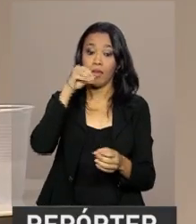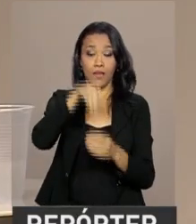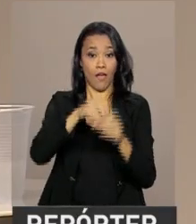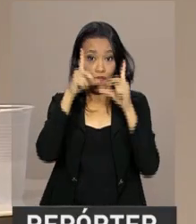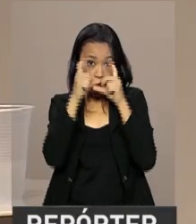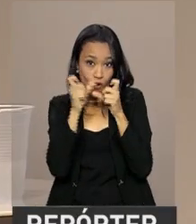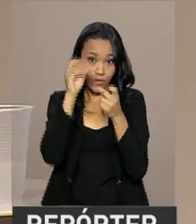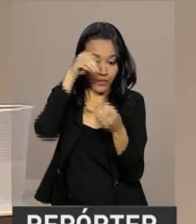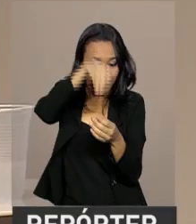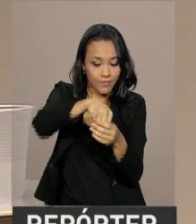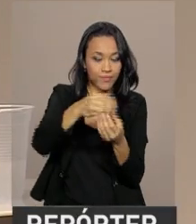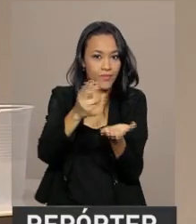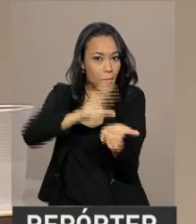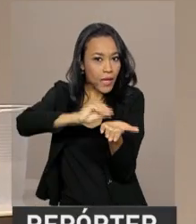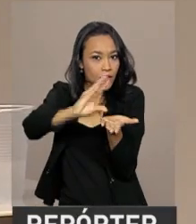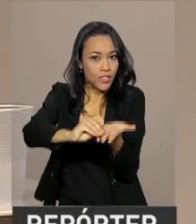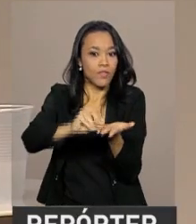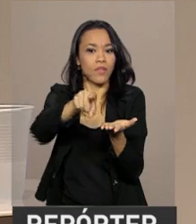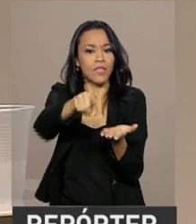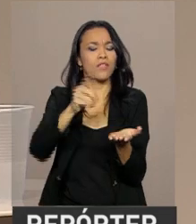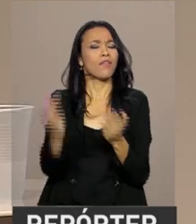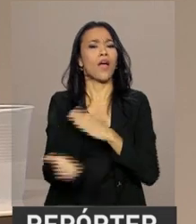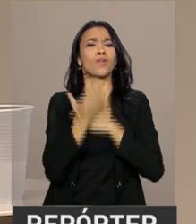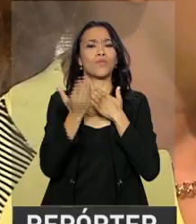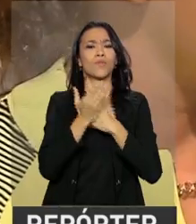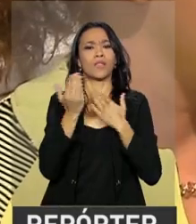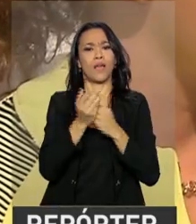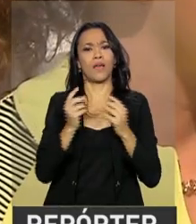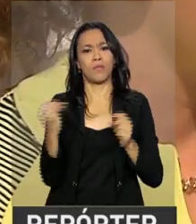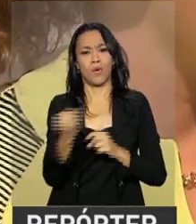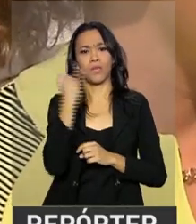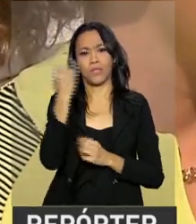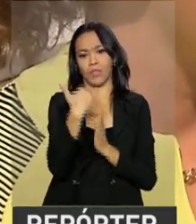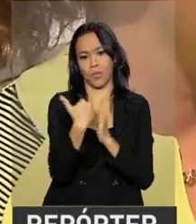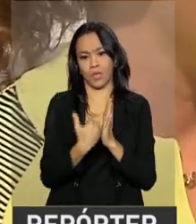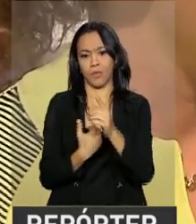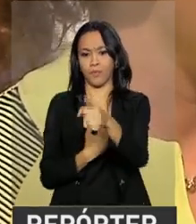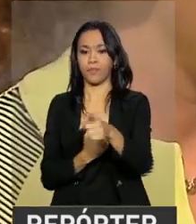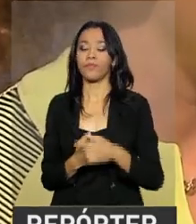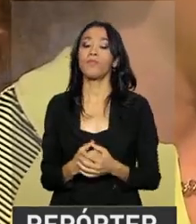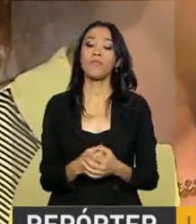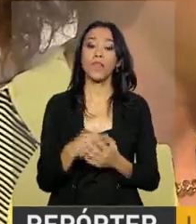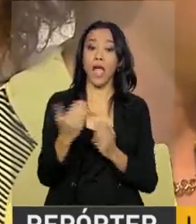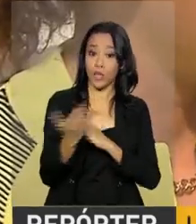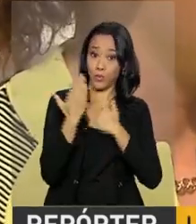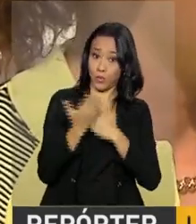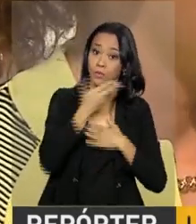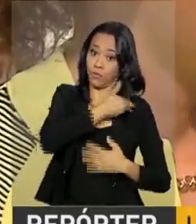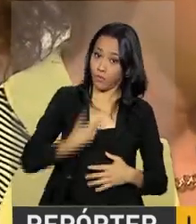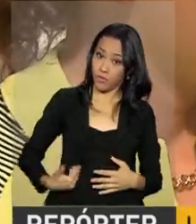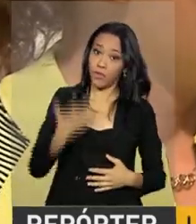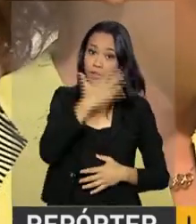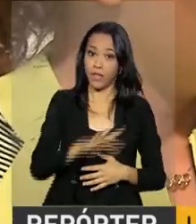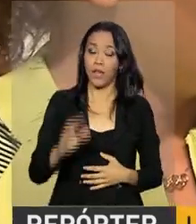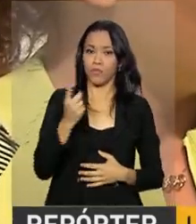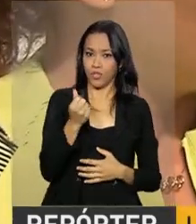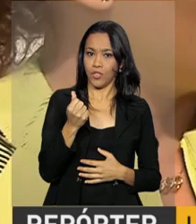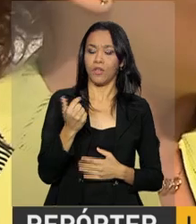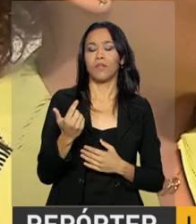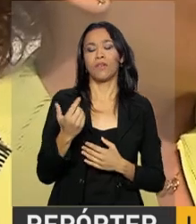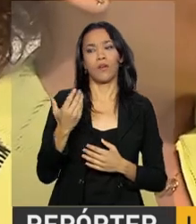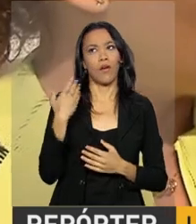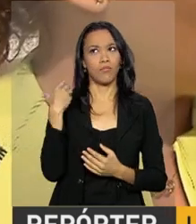diz que a ferramenta vai reforçar a importância do programa. A Bolsa já vem acompanhando a gente há muito tempo, né? Com certeza